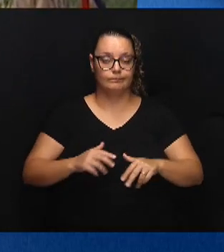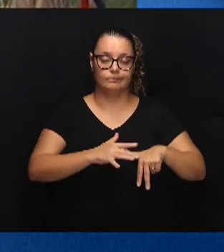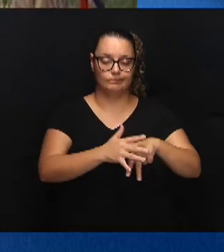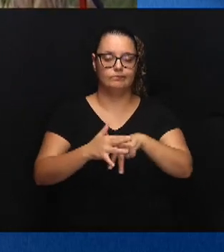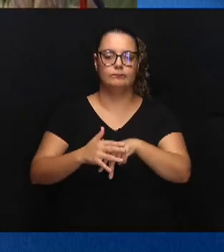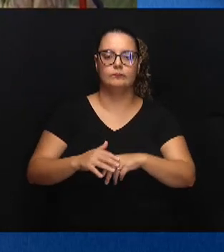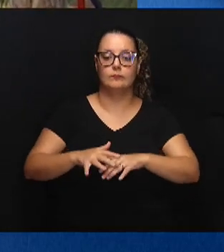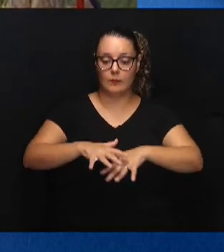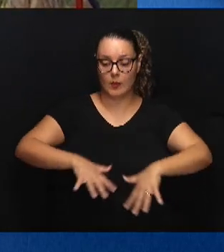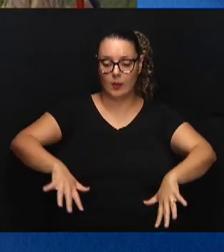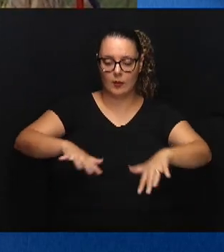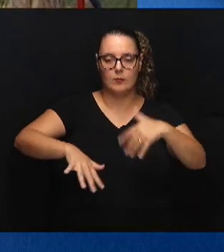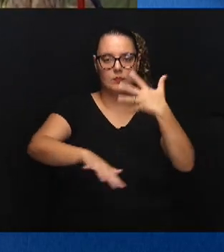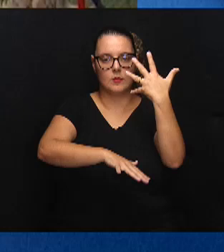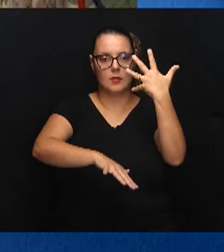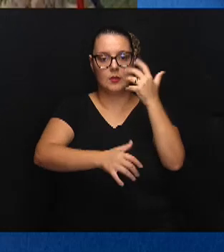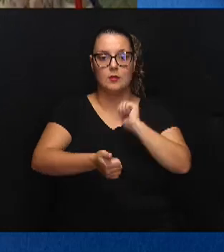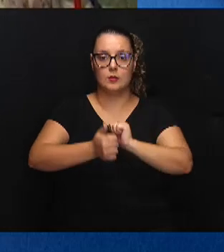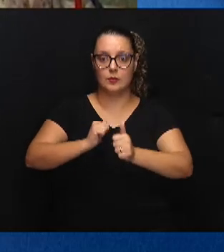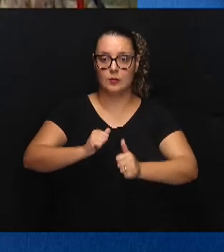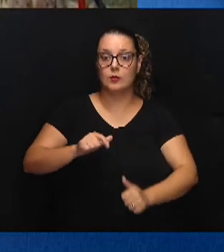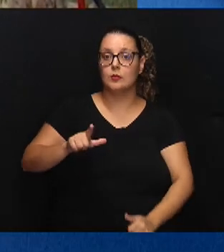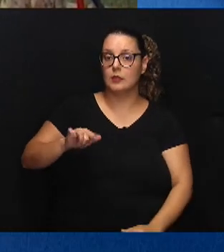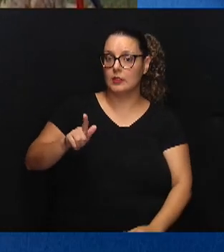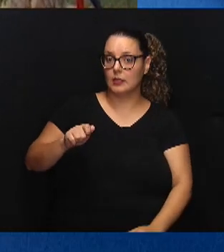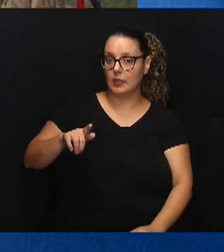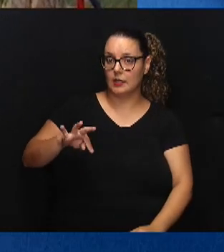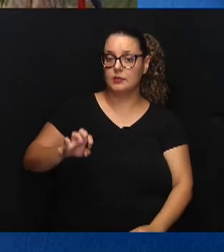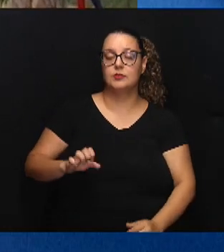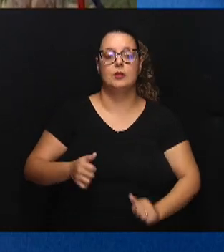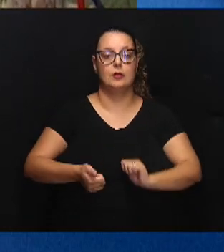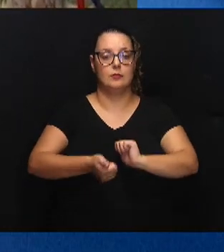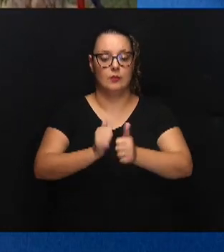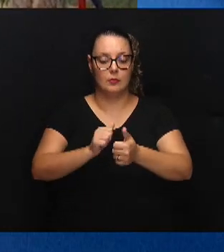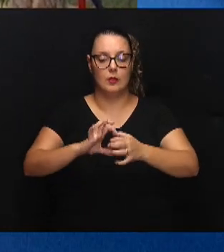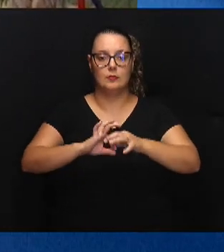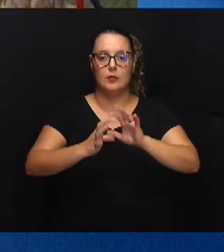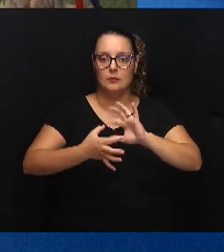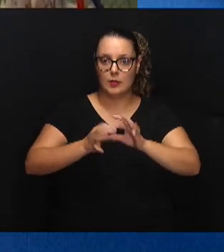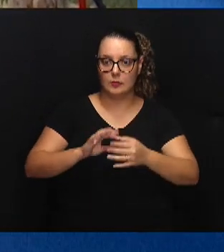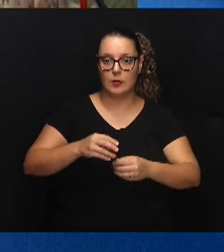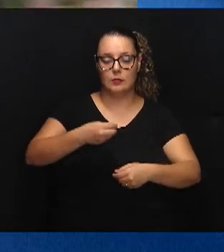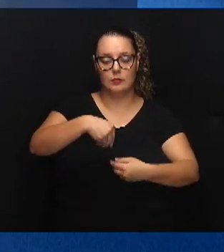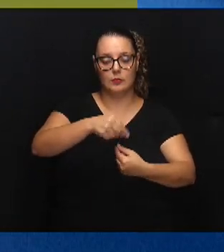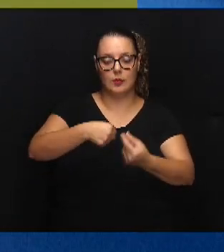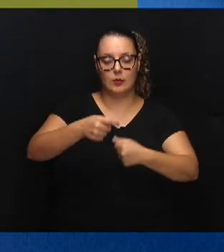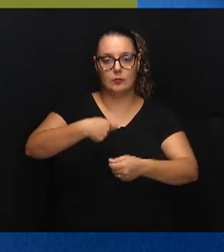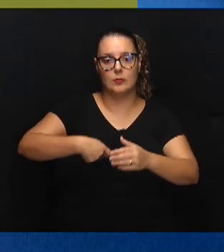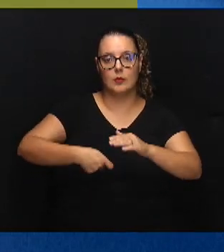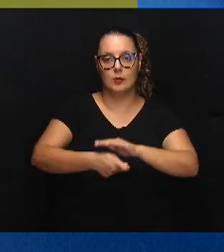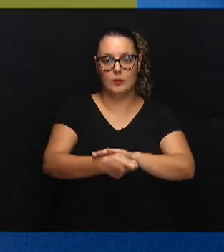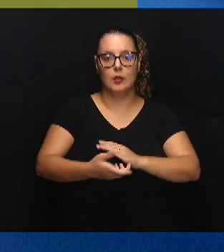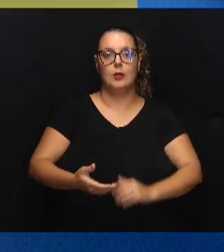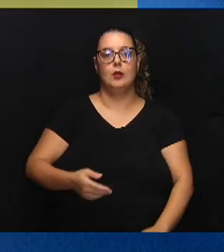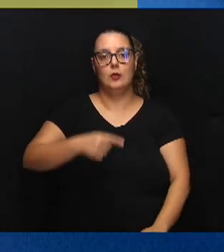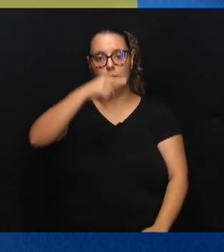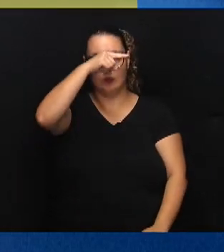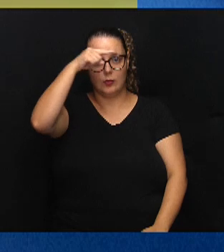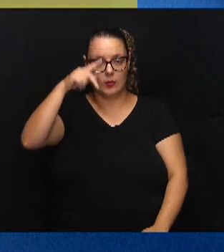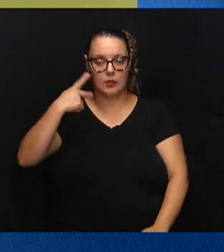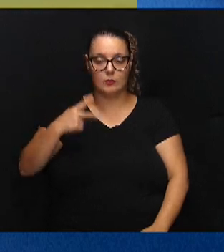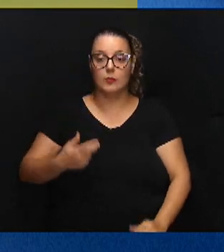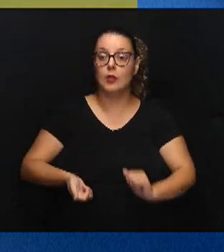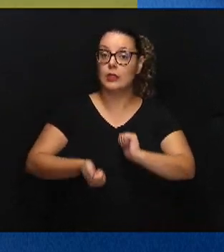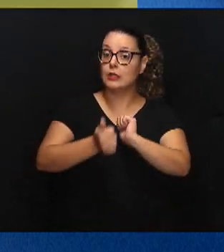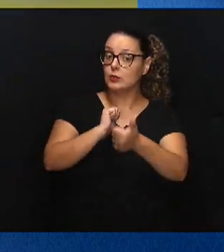de Esportes Nono Fortunato Dorigatti é revitalizada por meio de indicação do vereador Otto Alejandro. E no